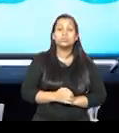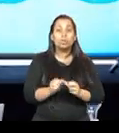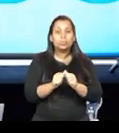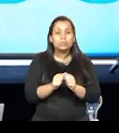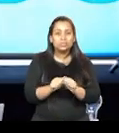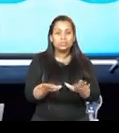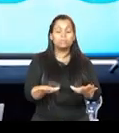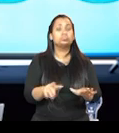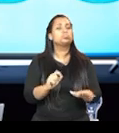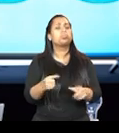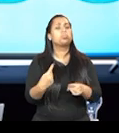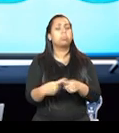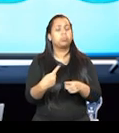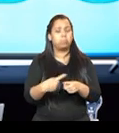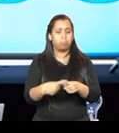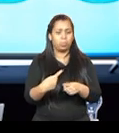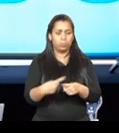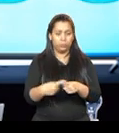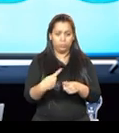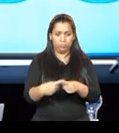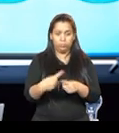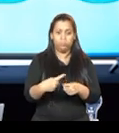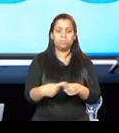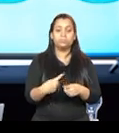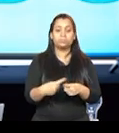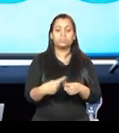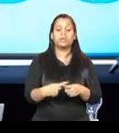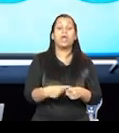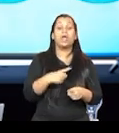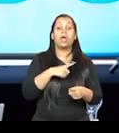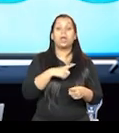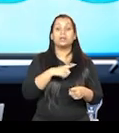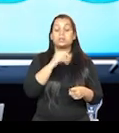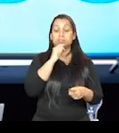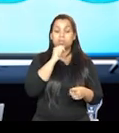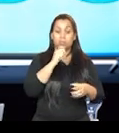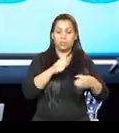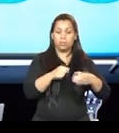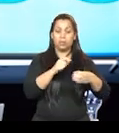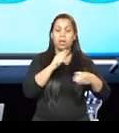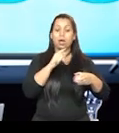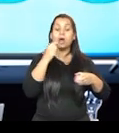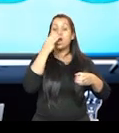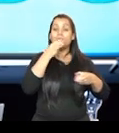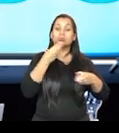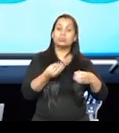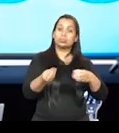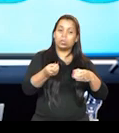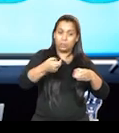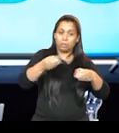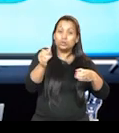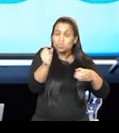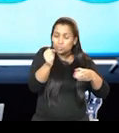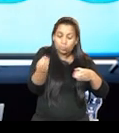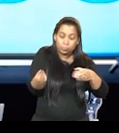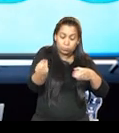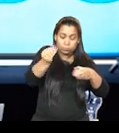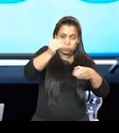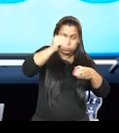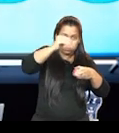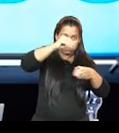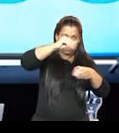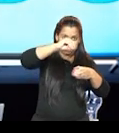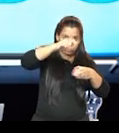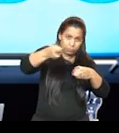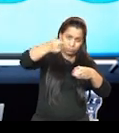dispersantes. Isso porque, na hora que nós temos a mistura, o açúcar ele está bem junto. Só que